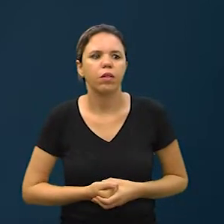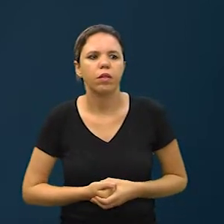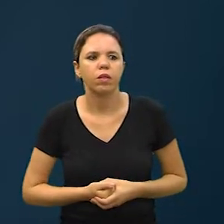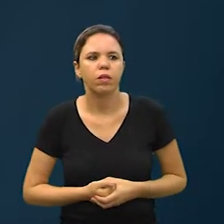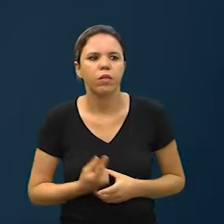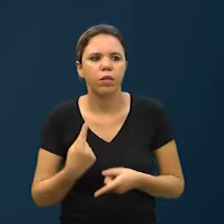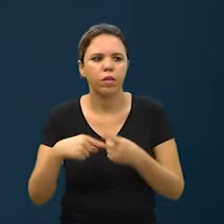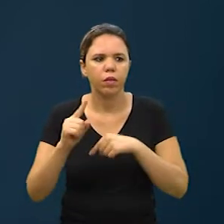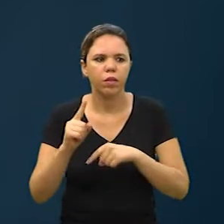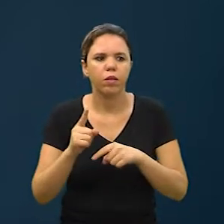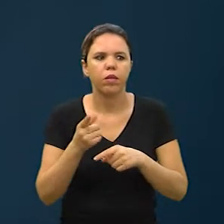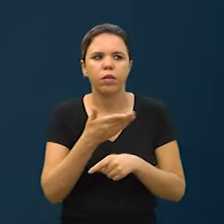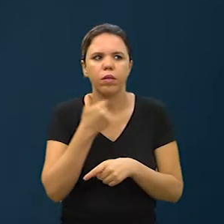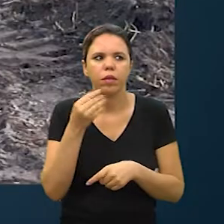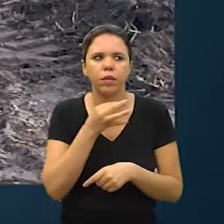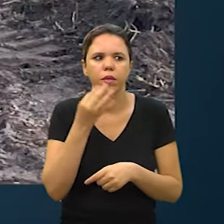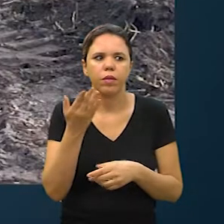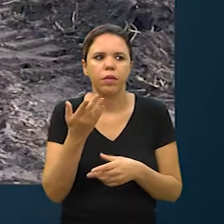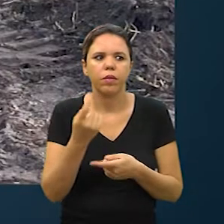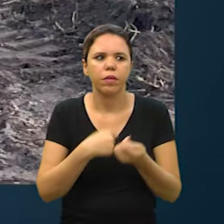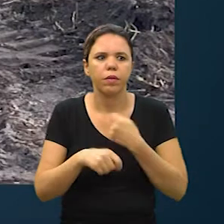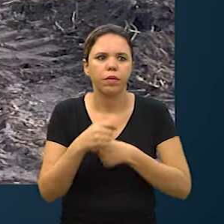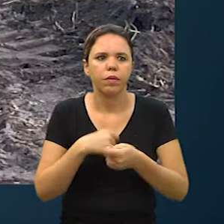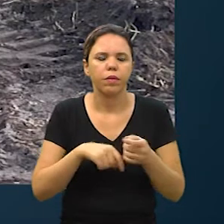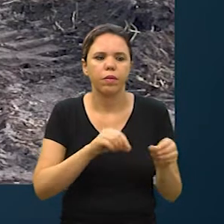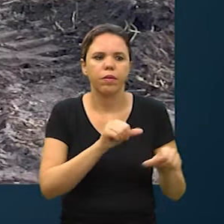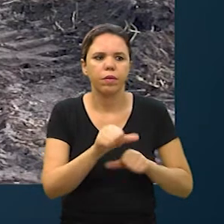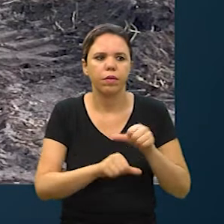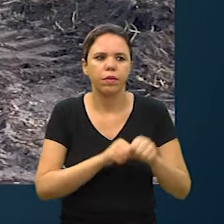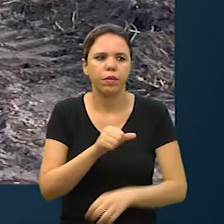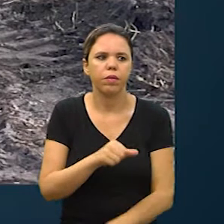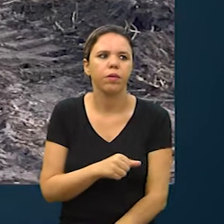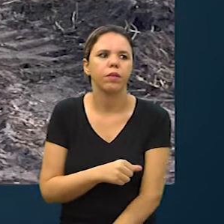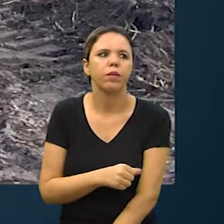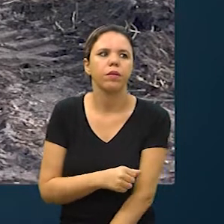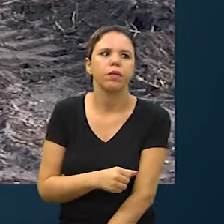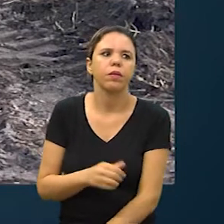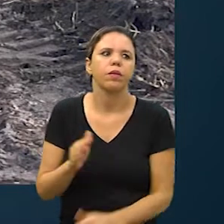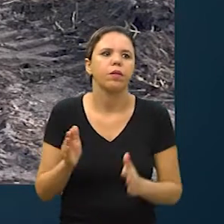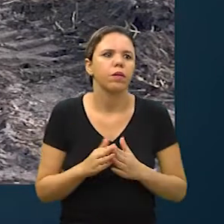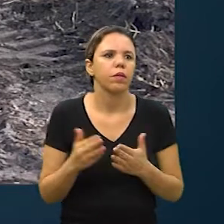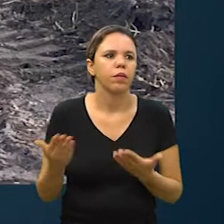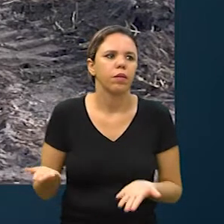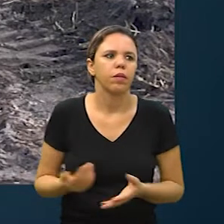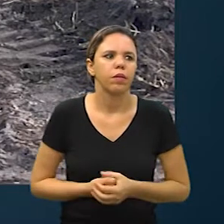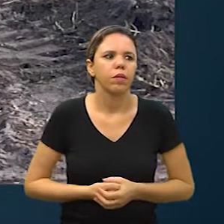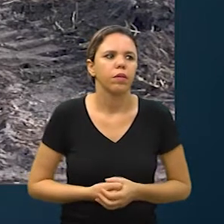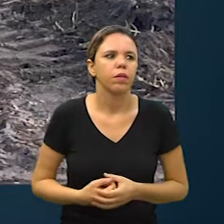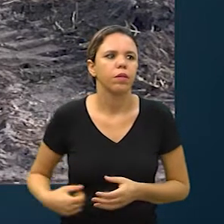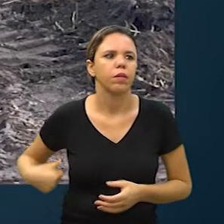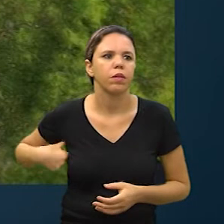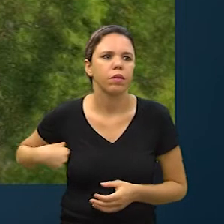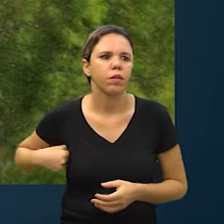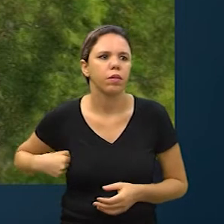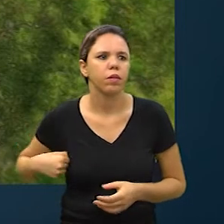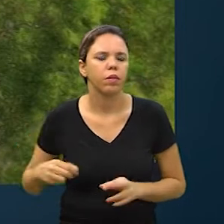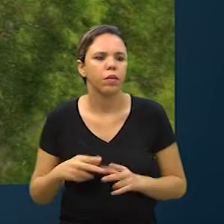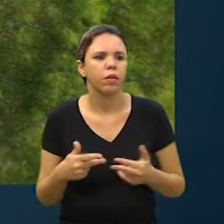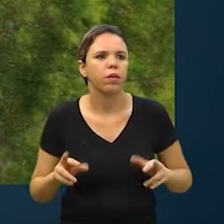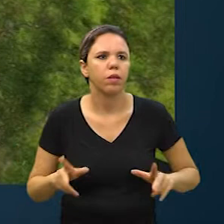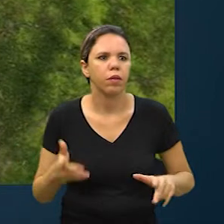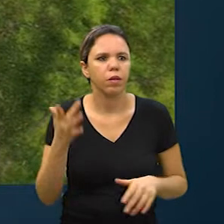casas. Então, isso aqueceu bastante a mudança de casa. Né? E um outro ponto